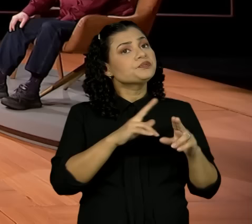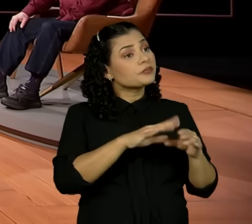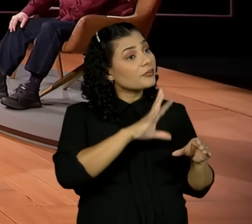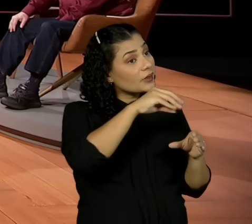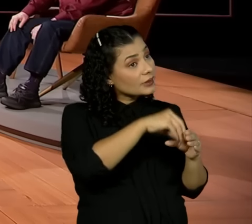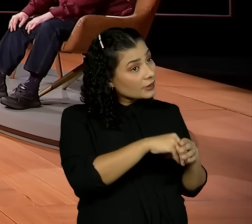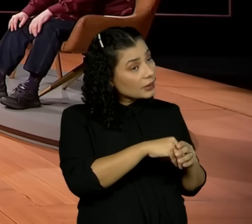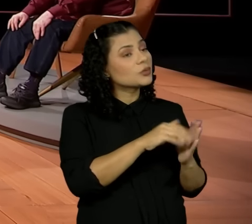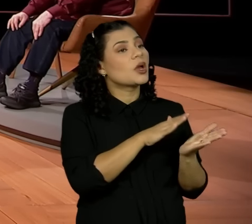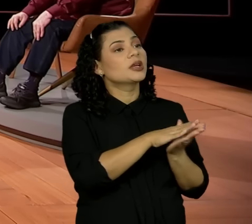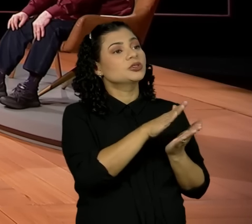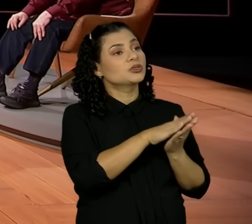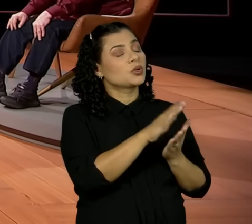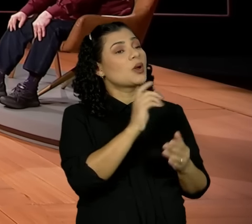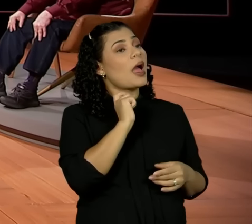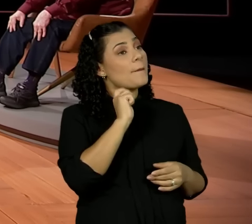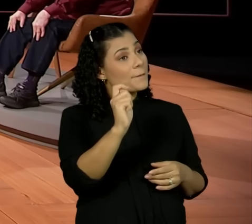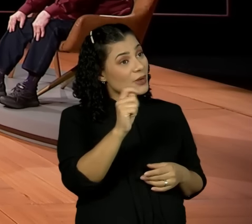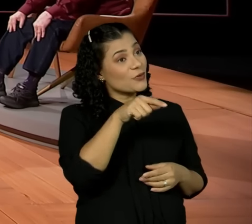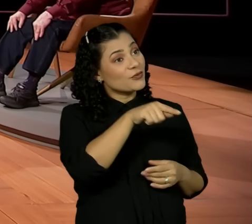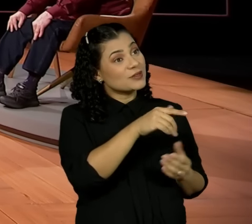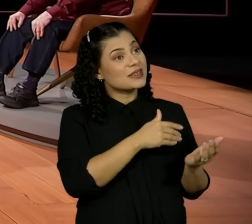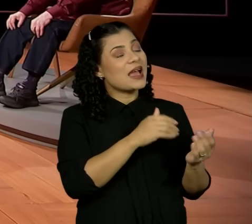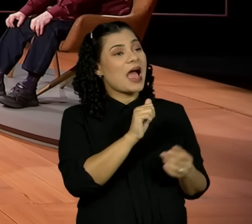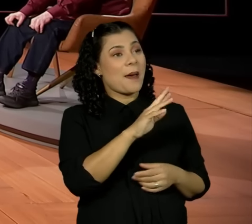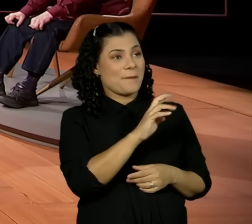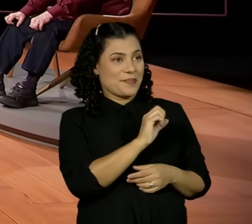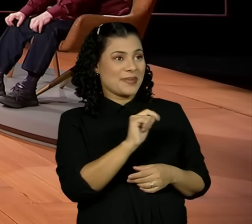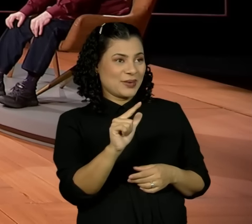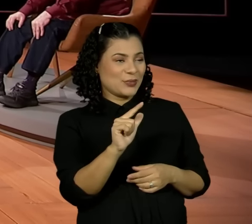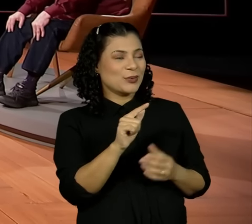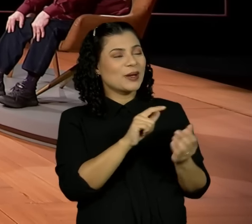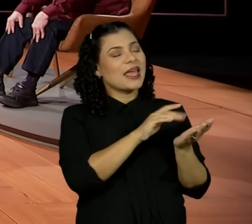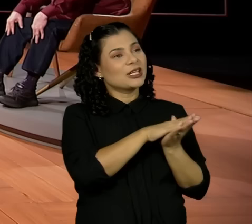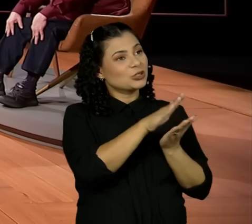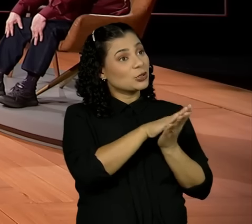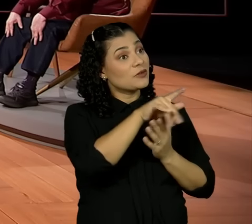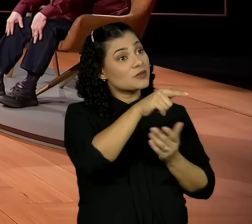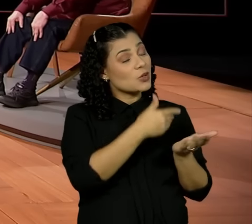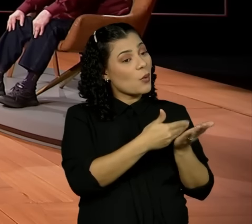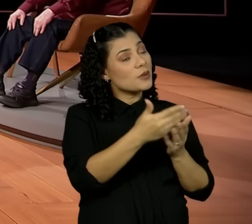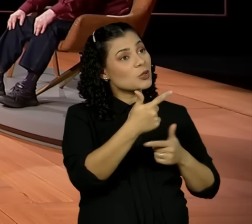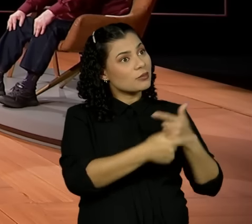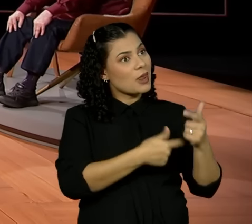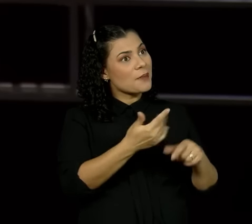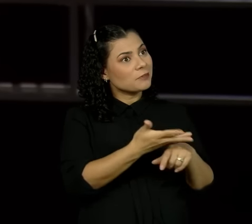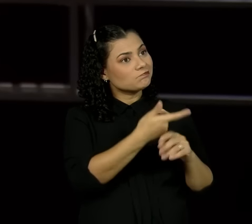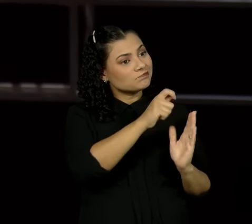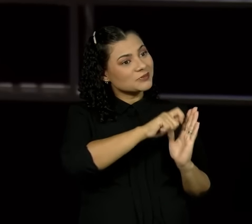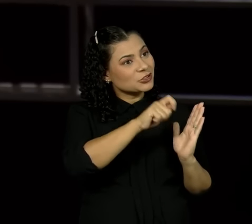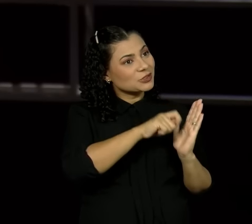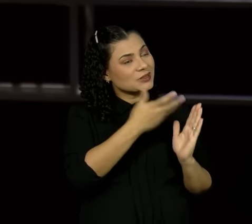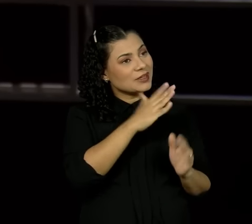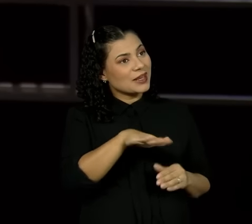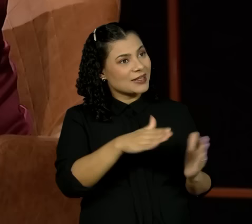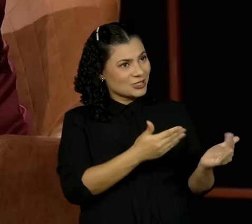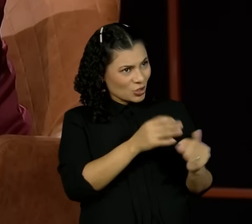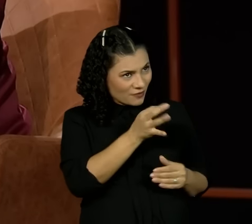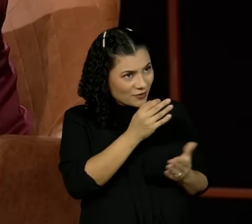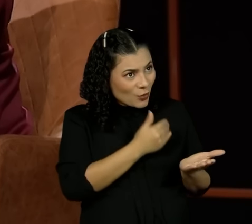Editora Abril que você começou a exercer... Aí eu fui para a Editora Abril. E começou a exercer o seu talento para a escrita das crianças e